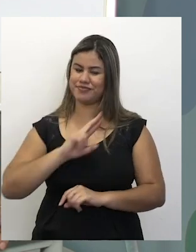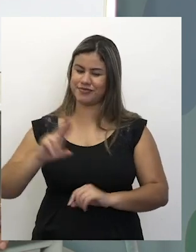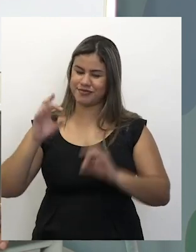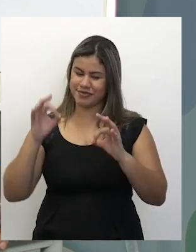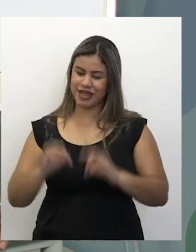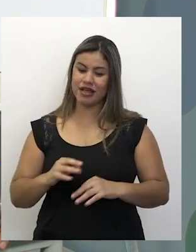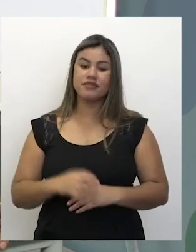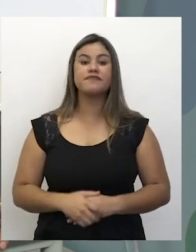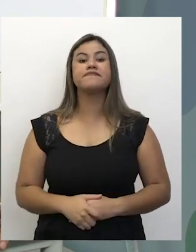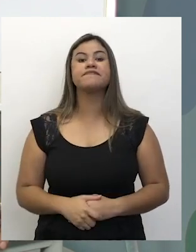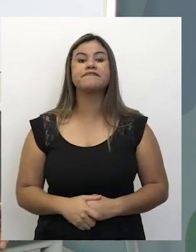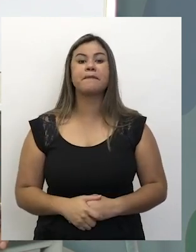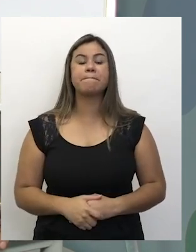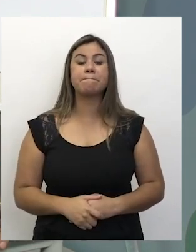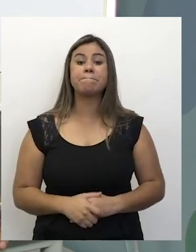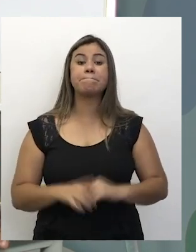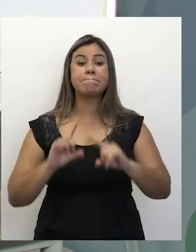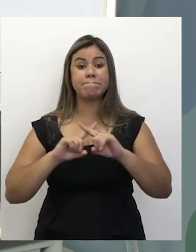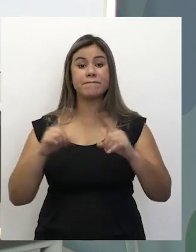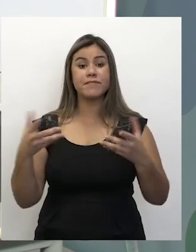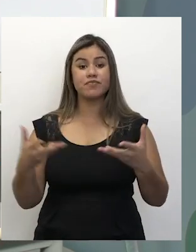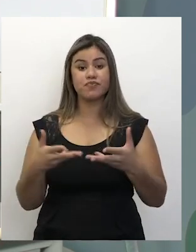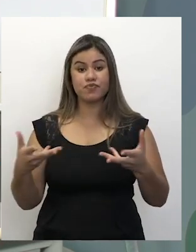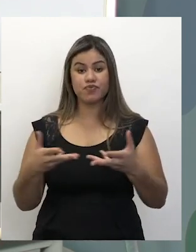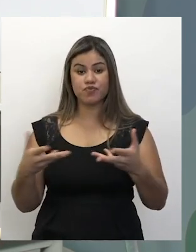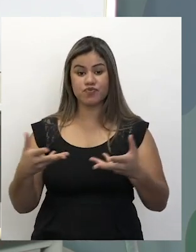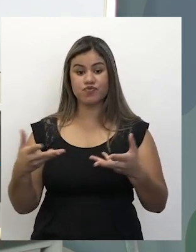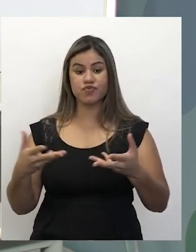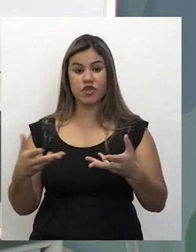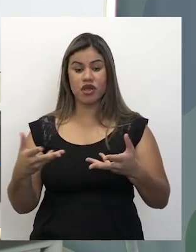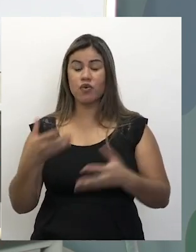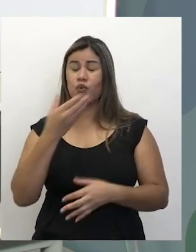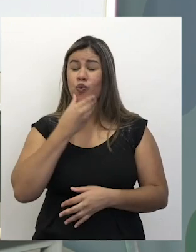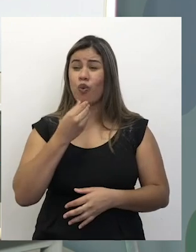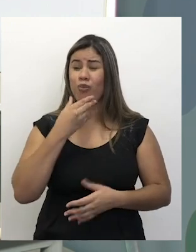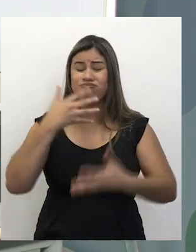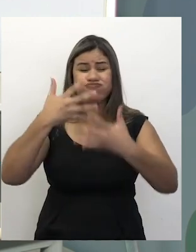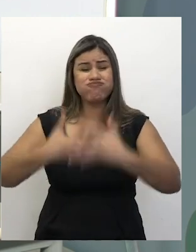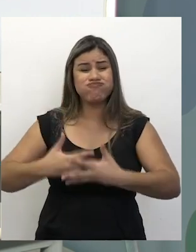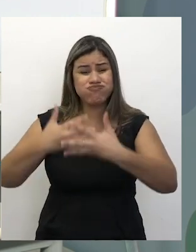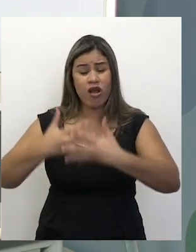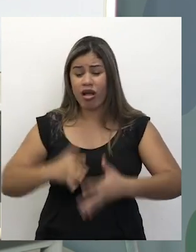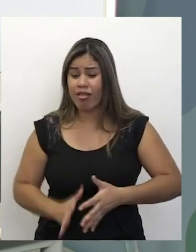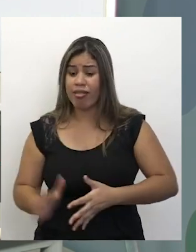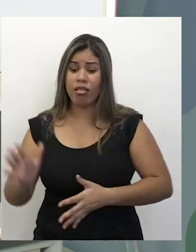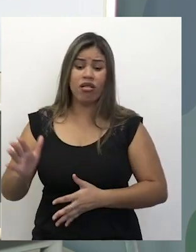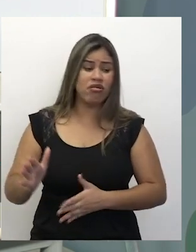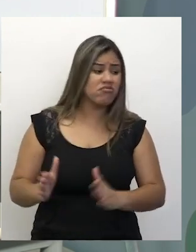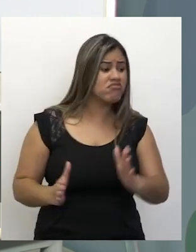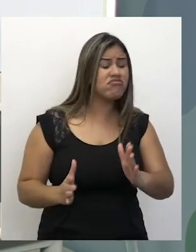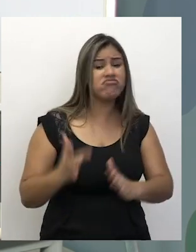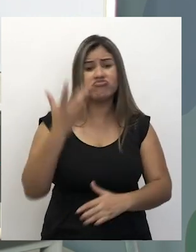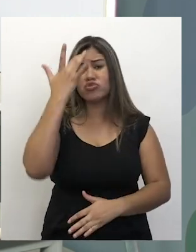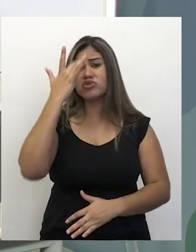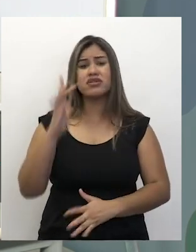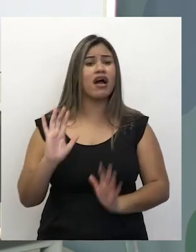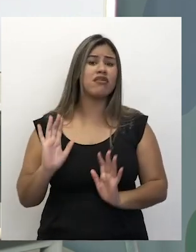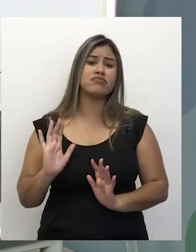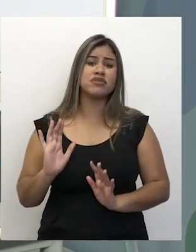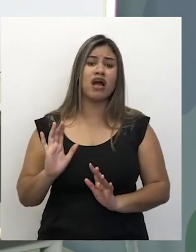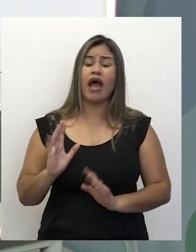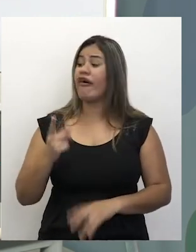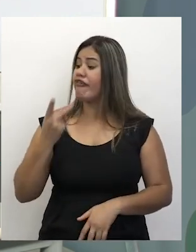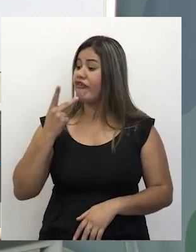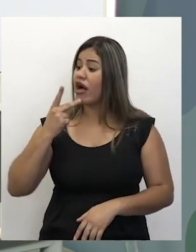fala para mim no chat mas olha só a questão aqui é essa eu perdi uma eu perdi o rumo eu não tenho isso essa mudança amor vai lá